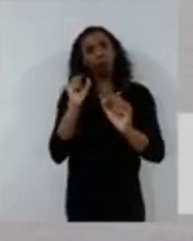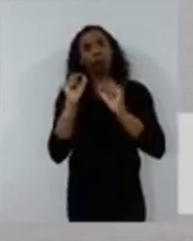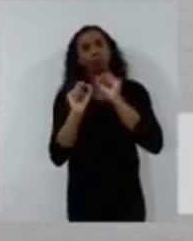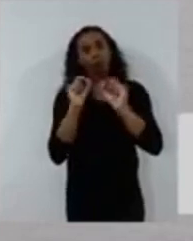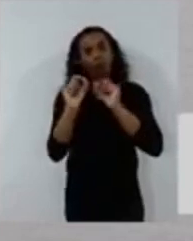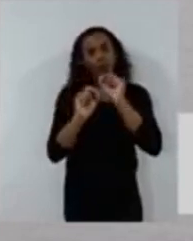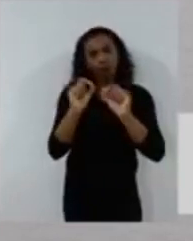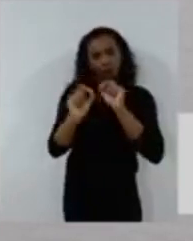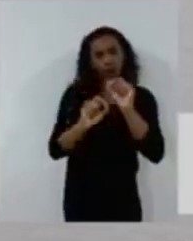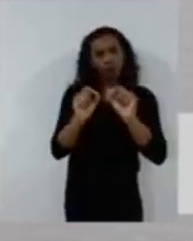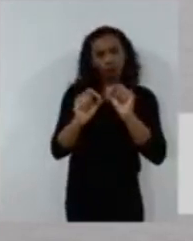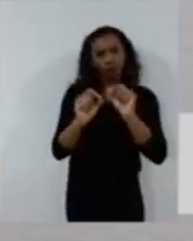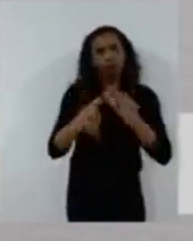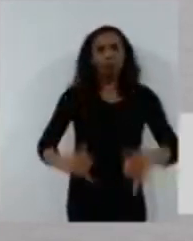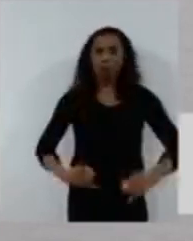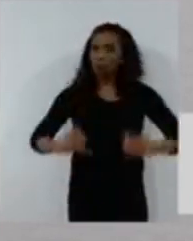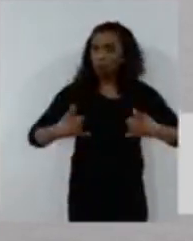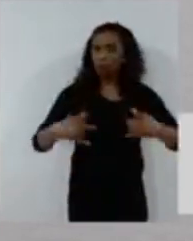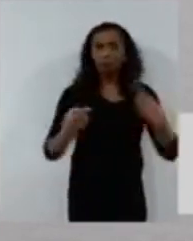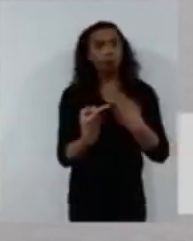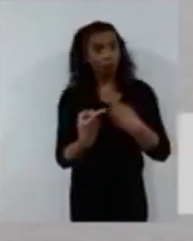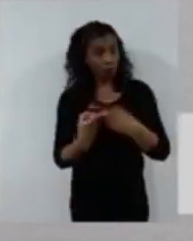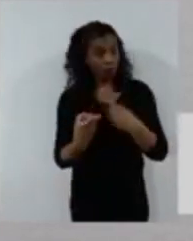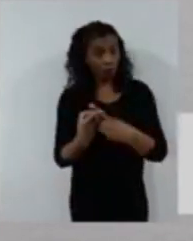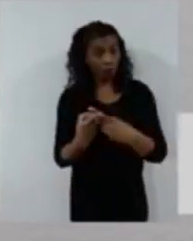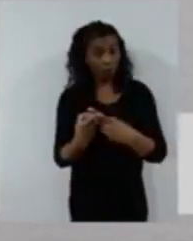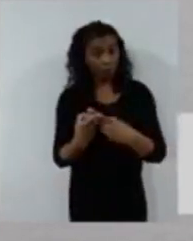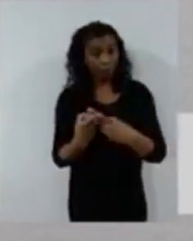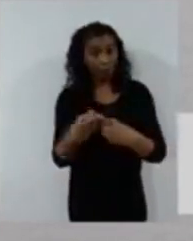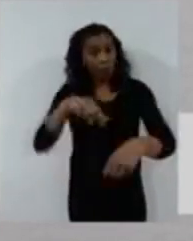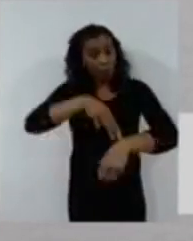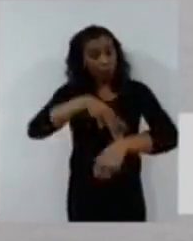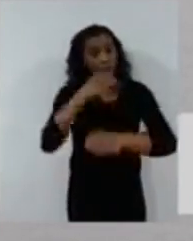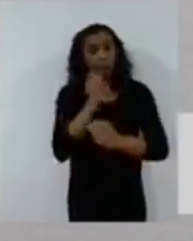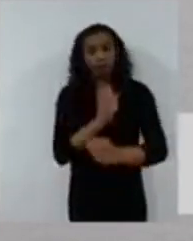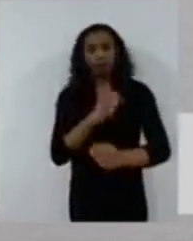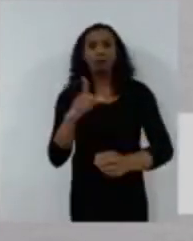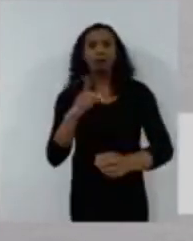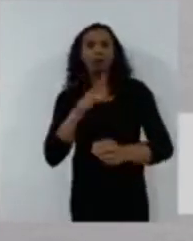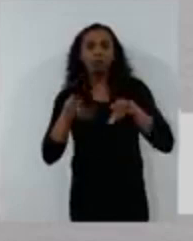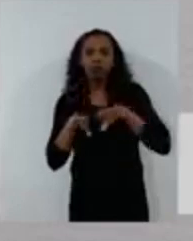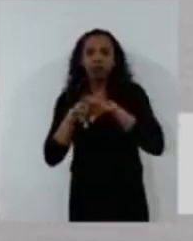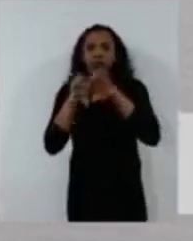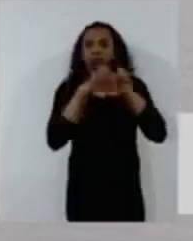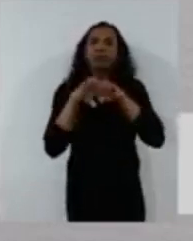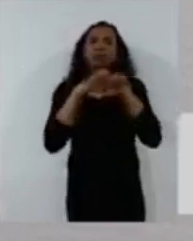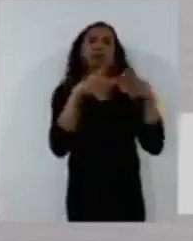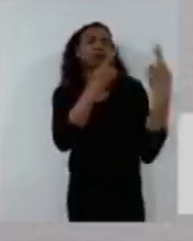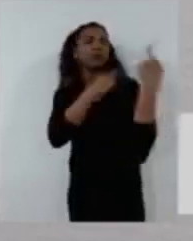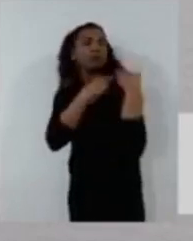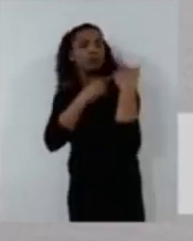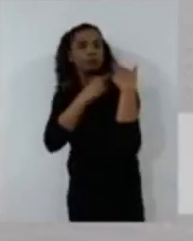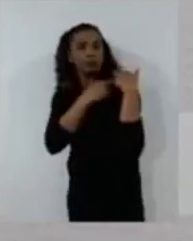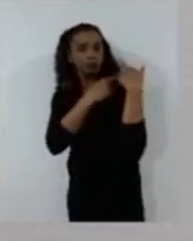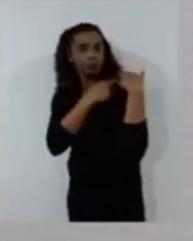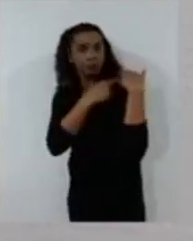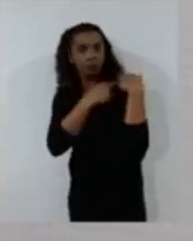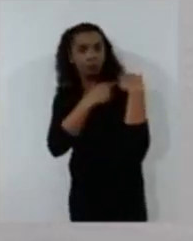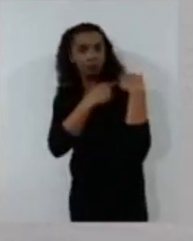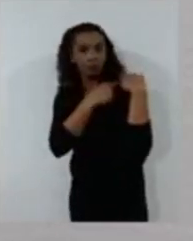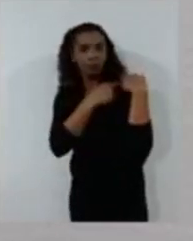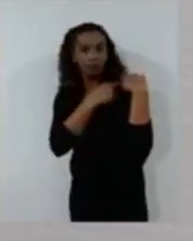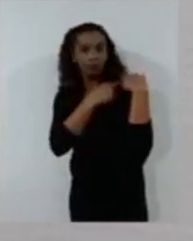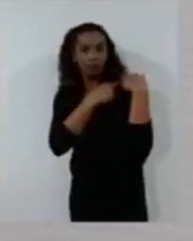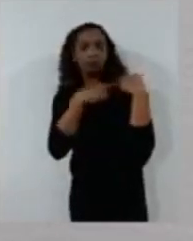se gabar de ter um município com excelente padrão de notificação e responsabilidade em relação